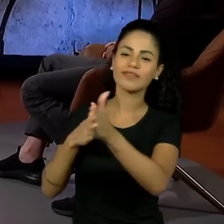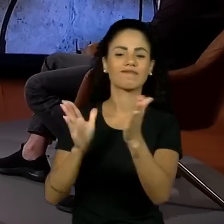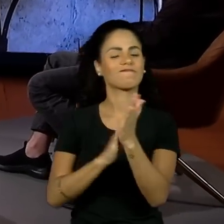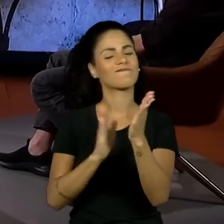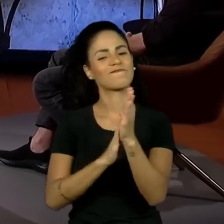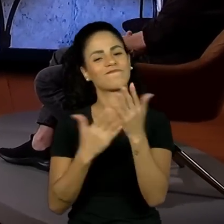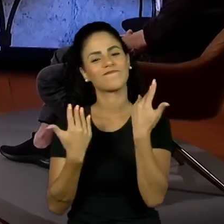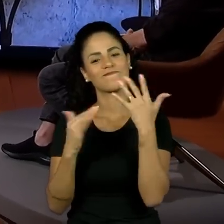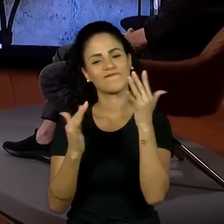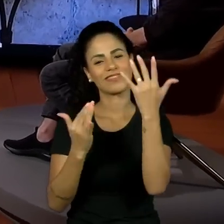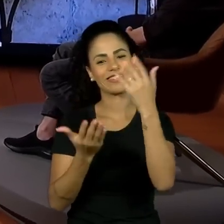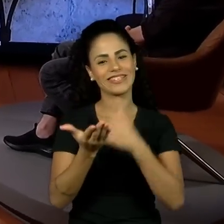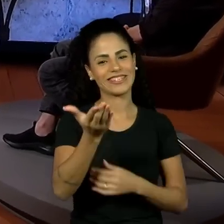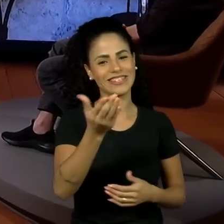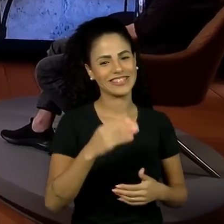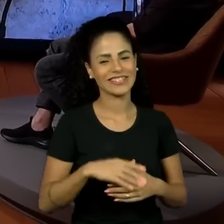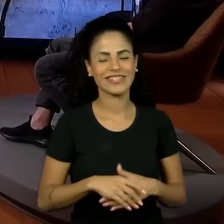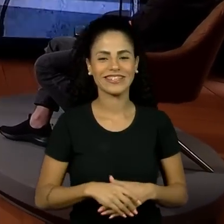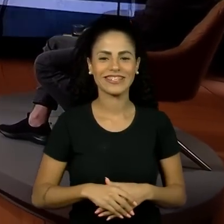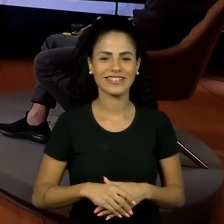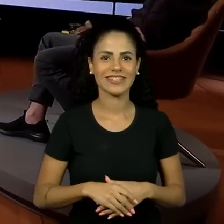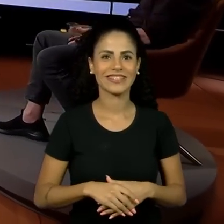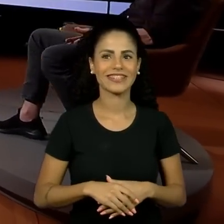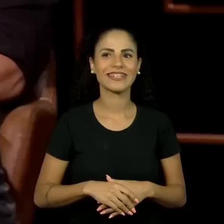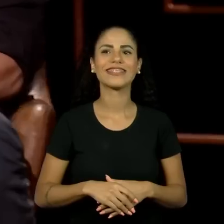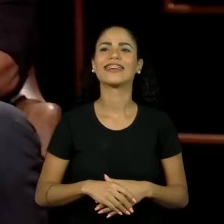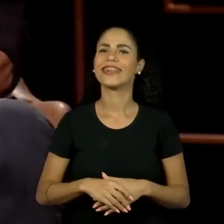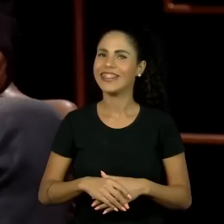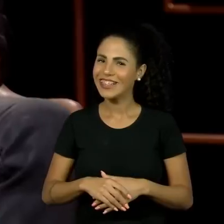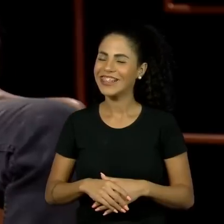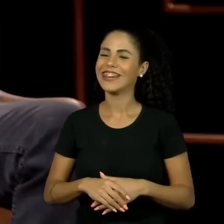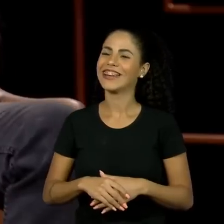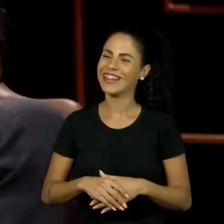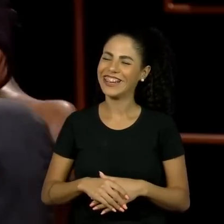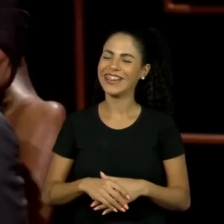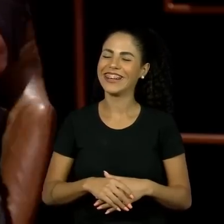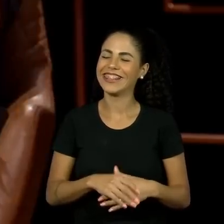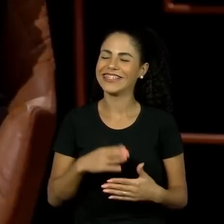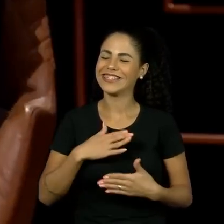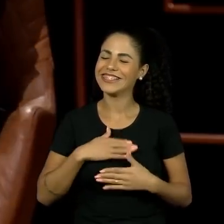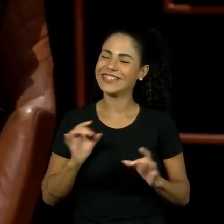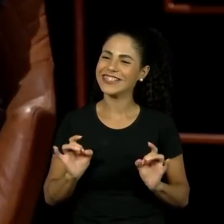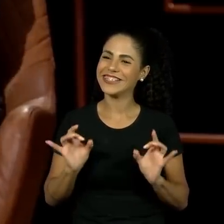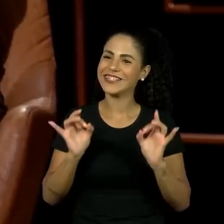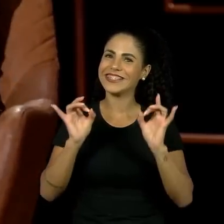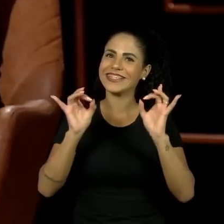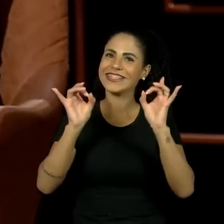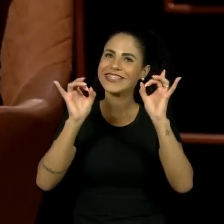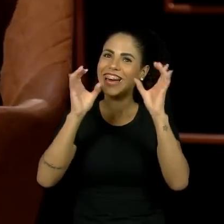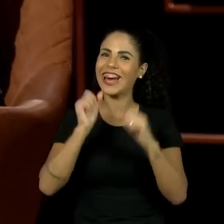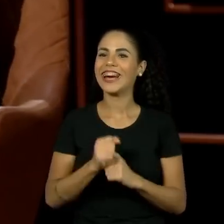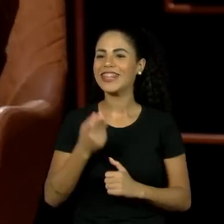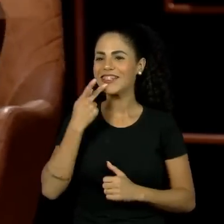parabéns, Guilherme. Ah, querido Ivaldo. Tu estava falando dele agora, ele aparece, olha